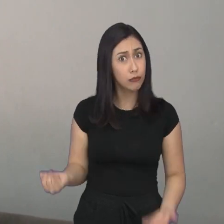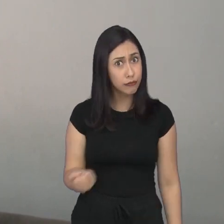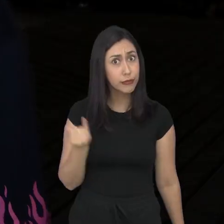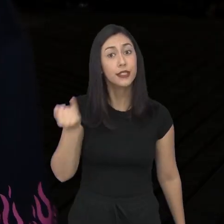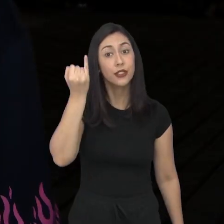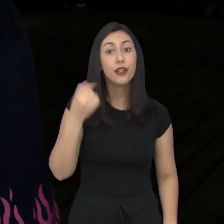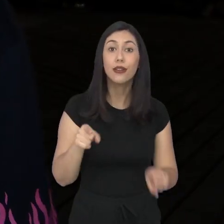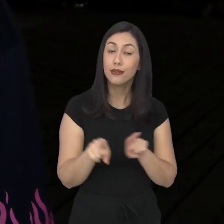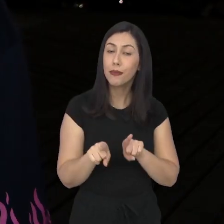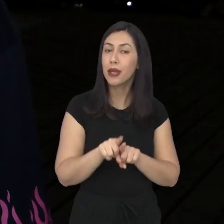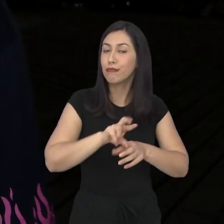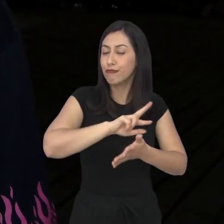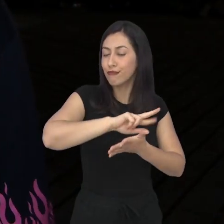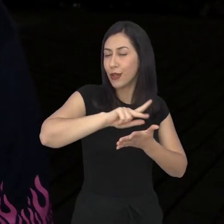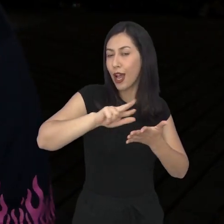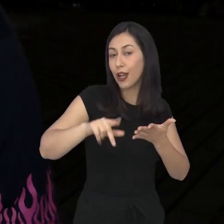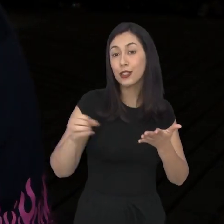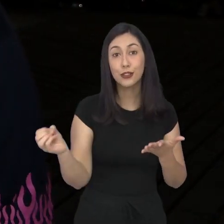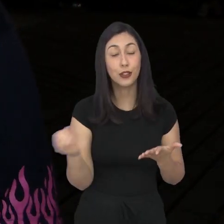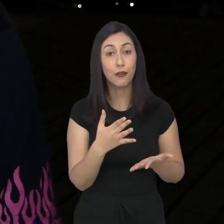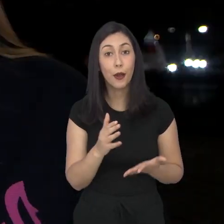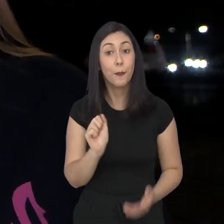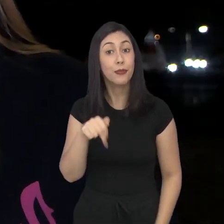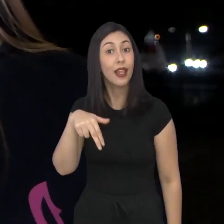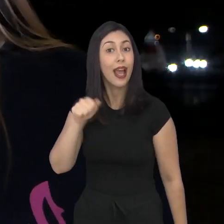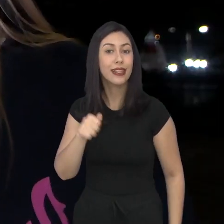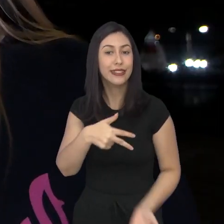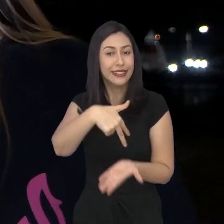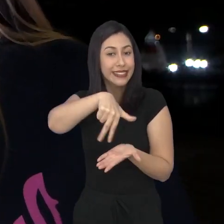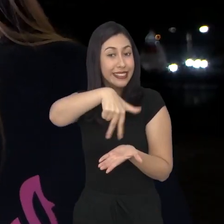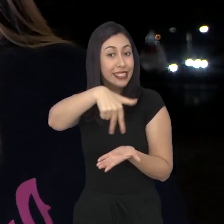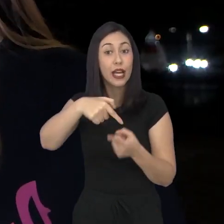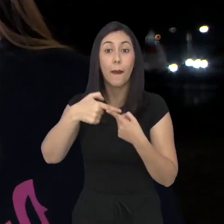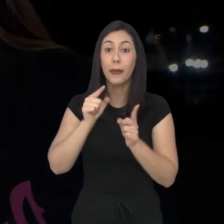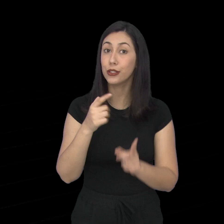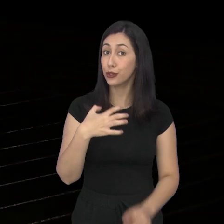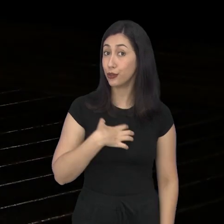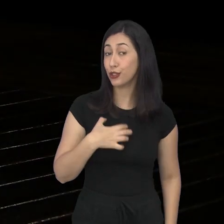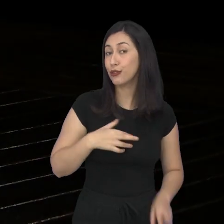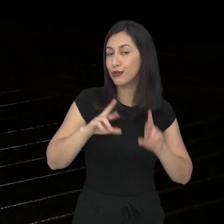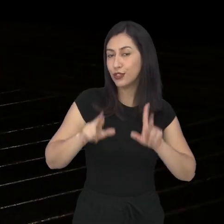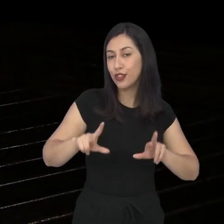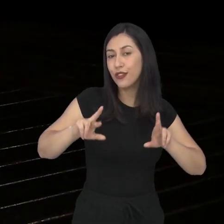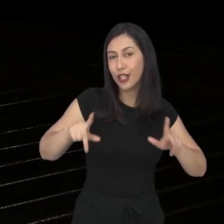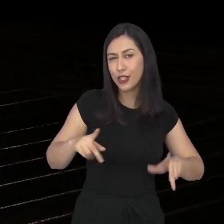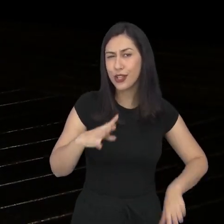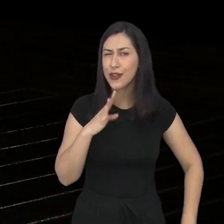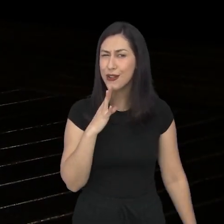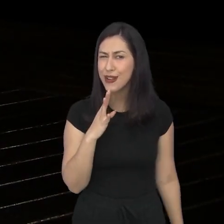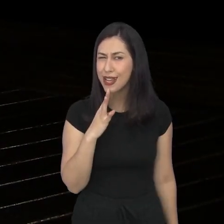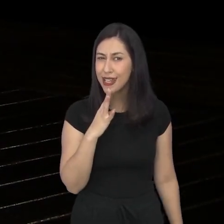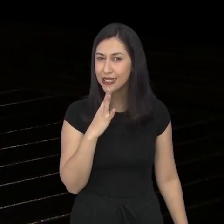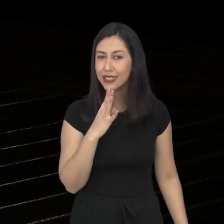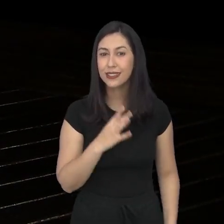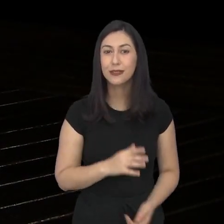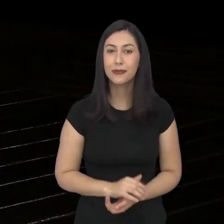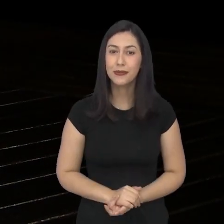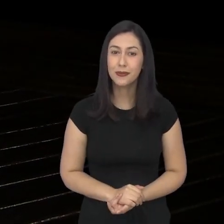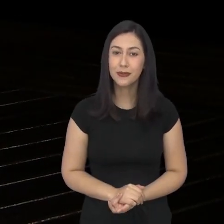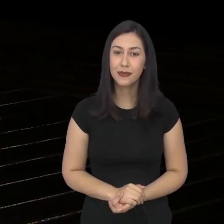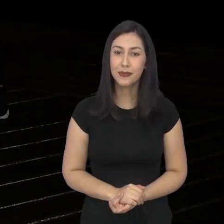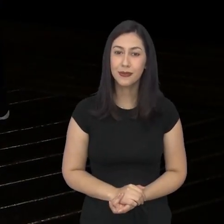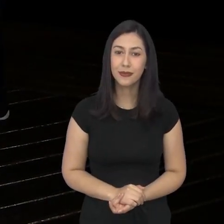importante, né. E o mundo geek também é cheio de novidades. A Ana Clara é dançarina, mas de um gênero musical diferente. Você